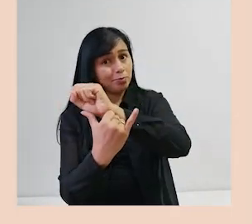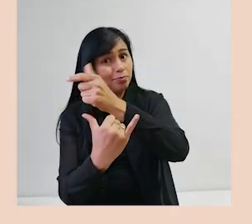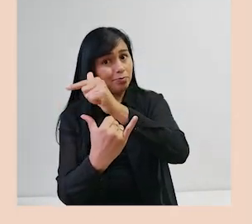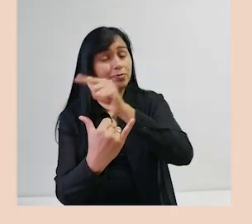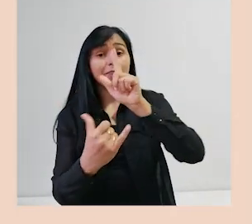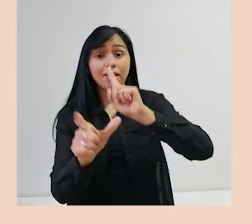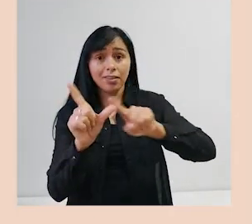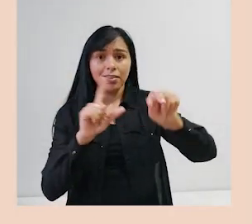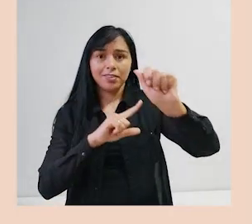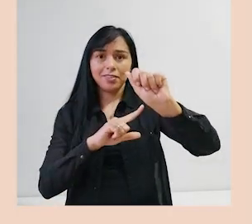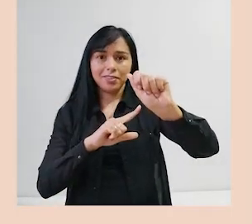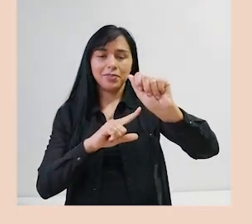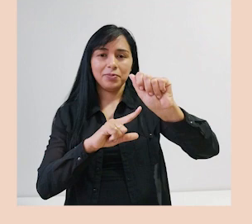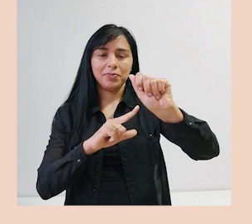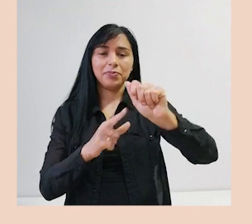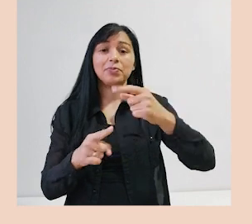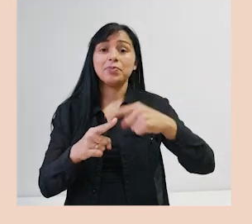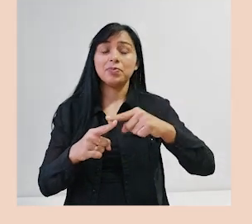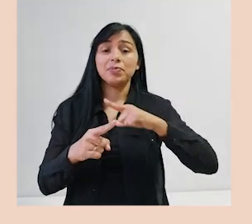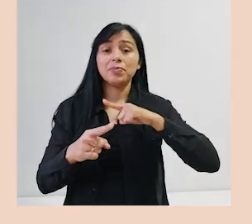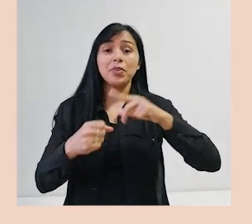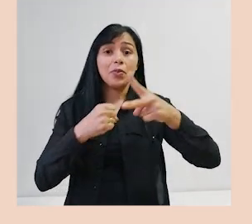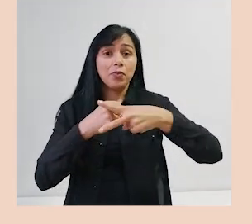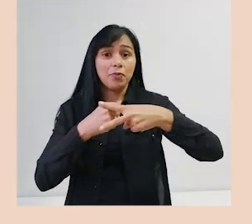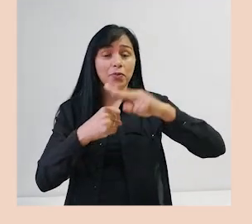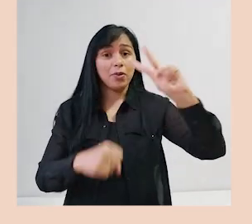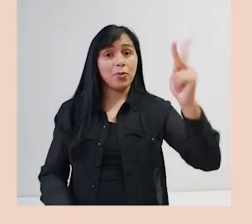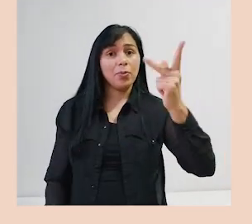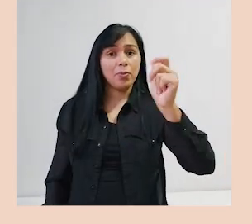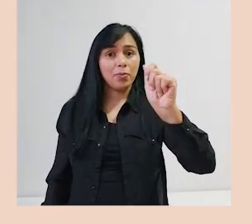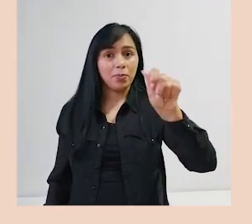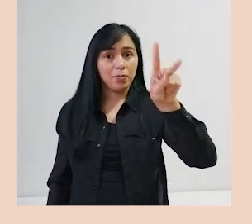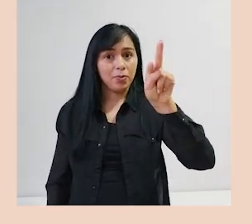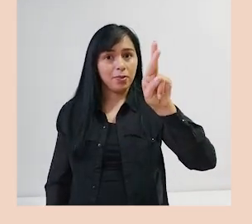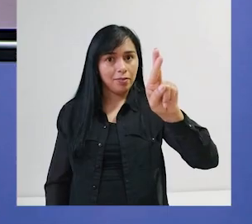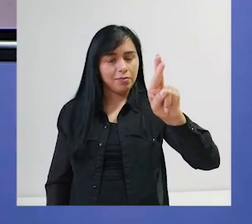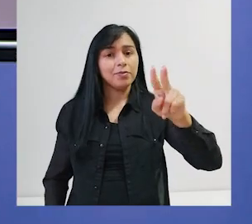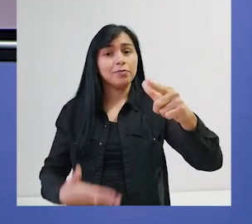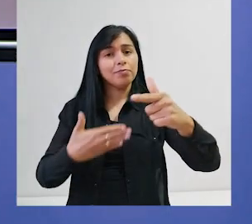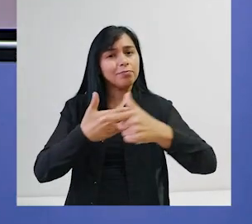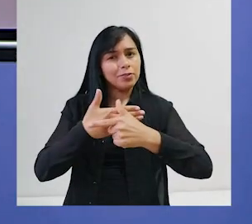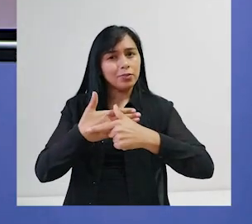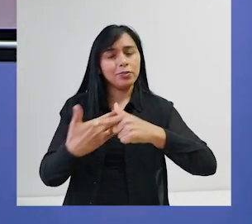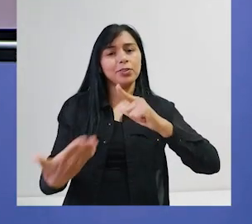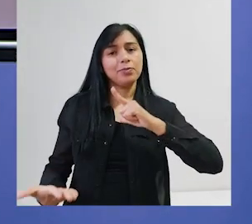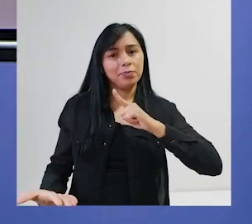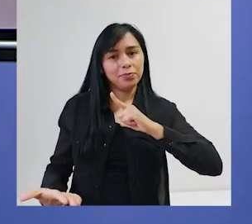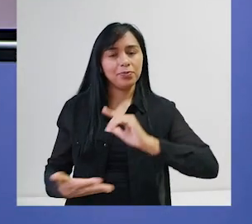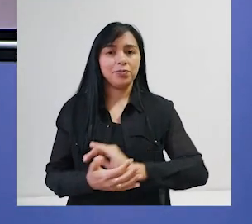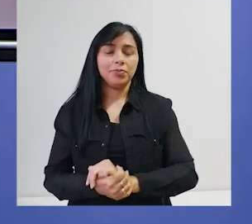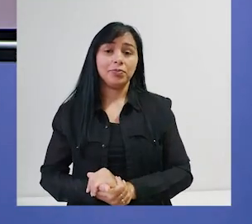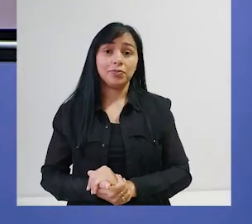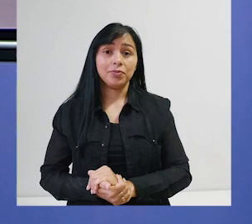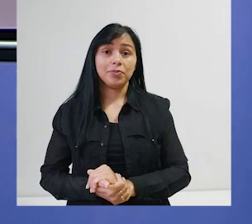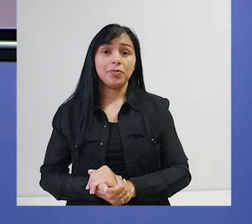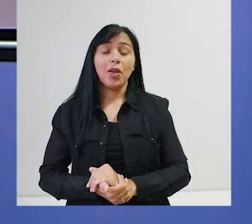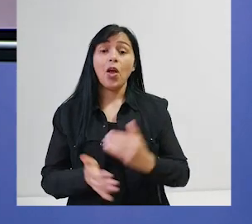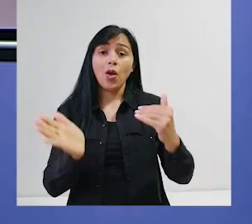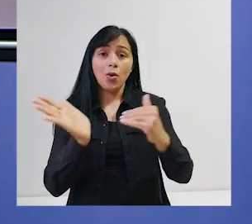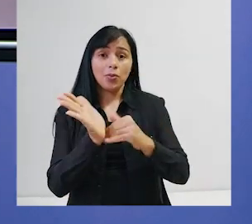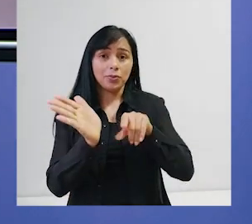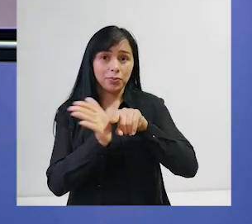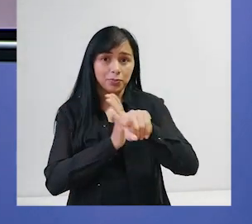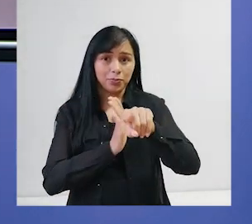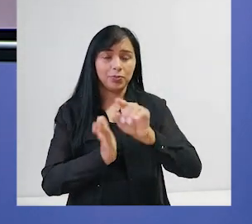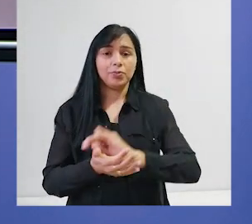A por termos o verbo haver no mesmo sentido do verbo existir Vamos para o nosso último exercício